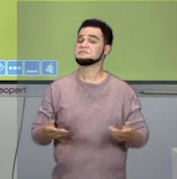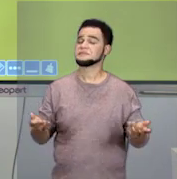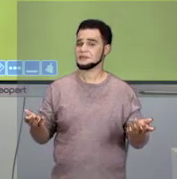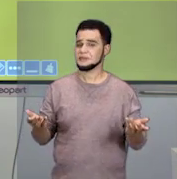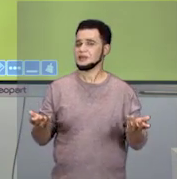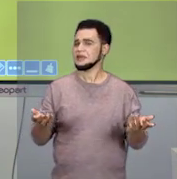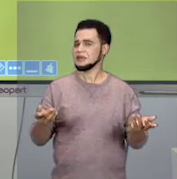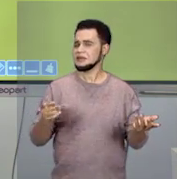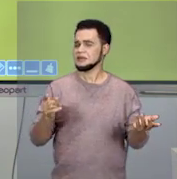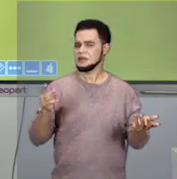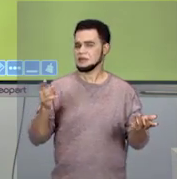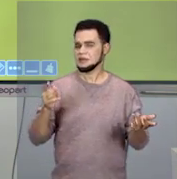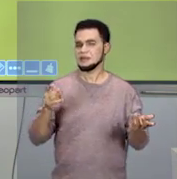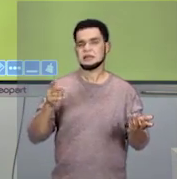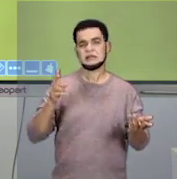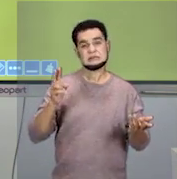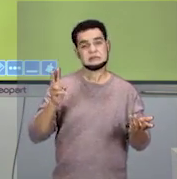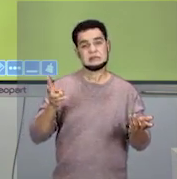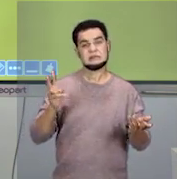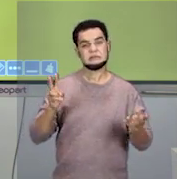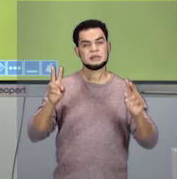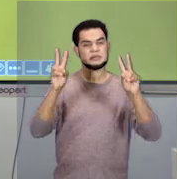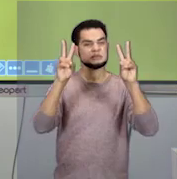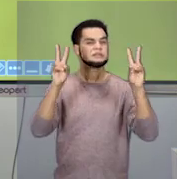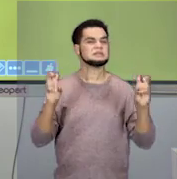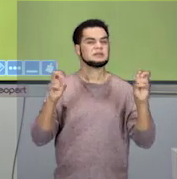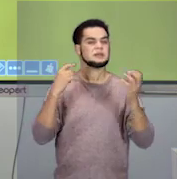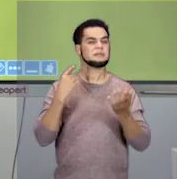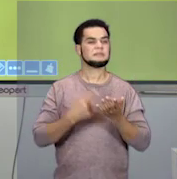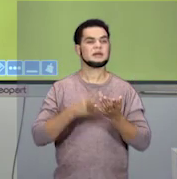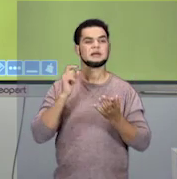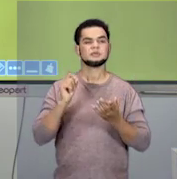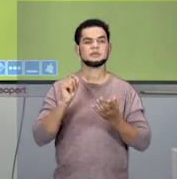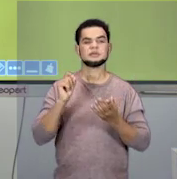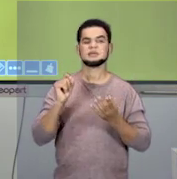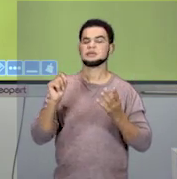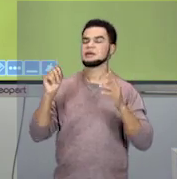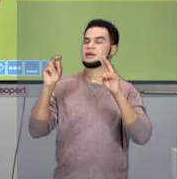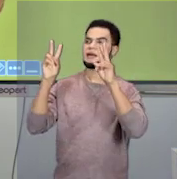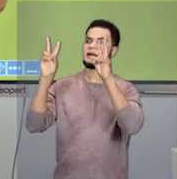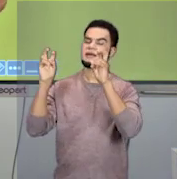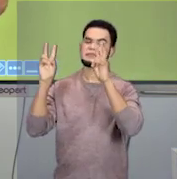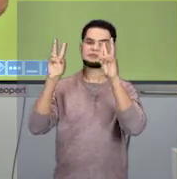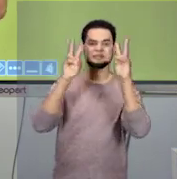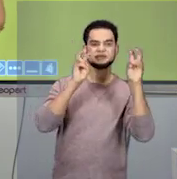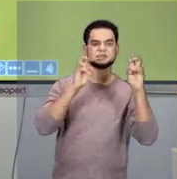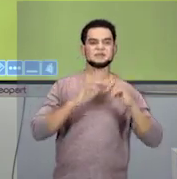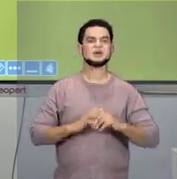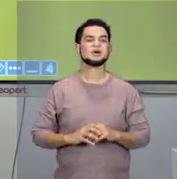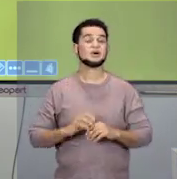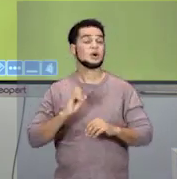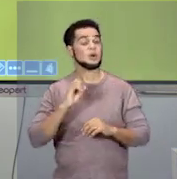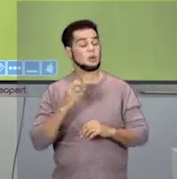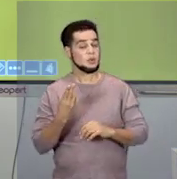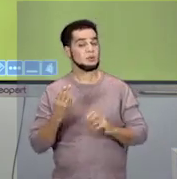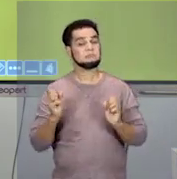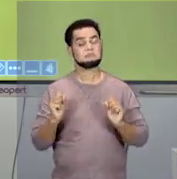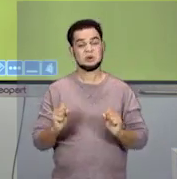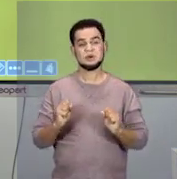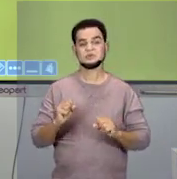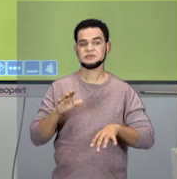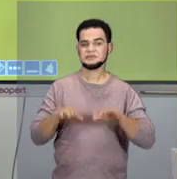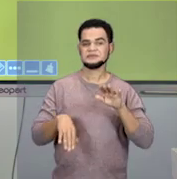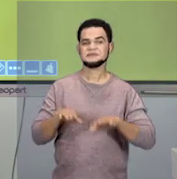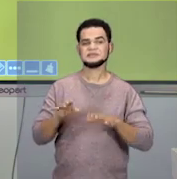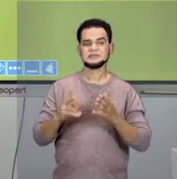normalmente, este tema, ele é marcado por aspas, ou então pode ter, já teve algumas vezes